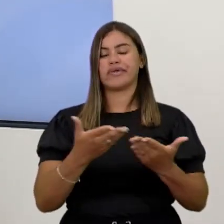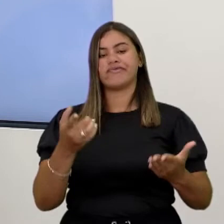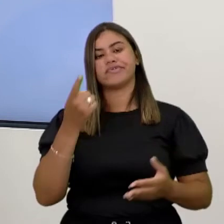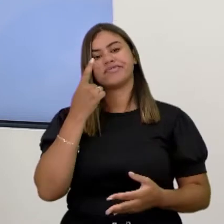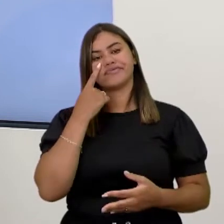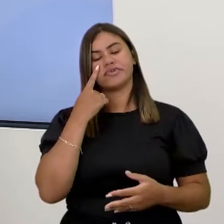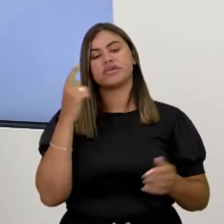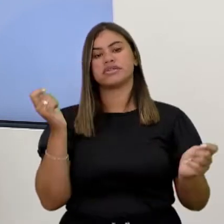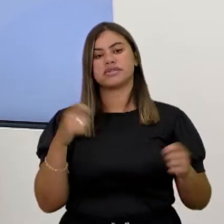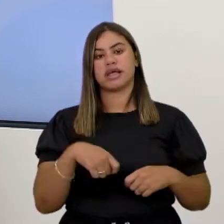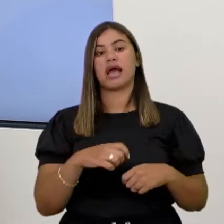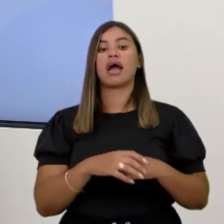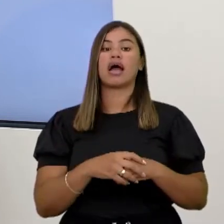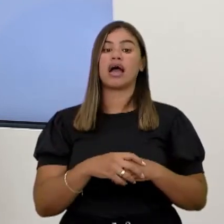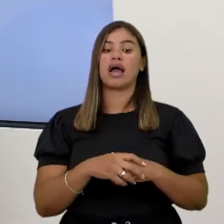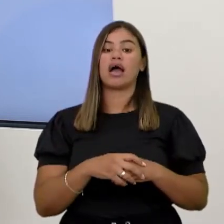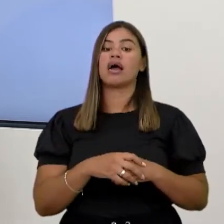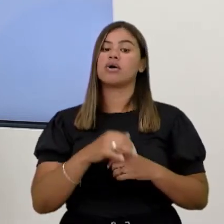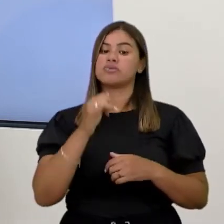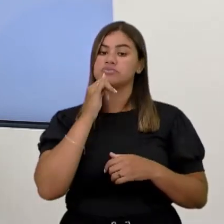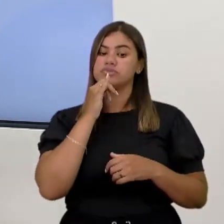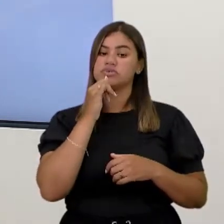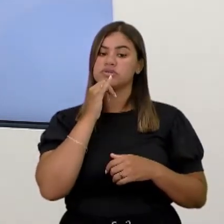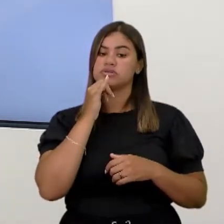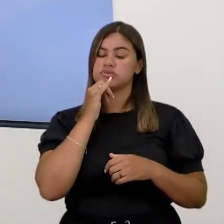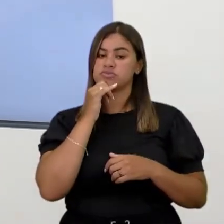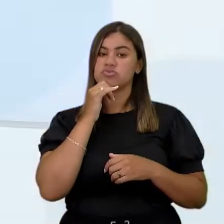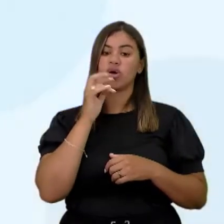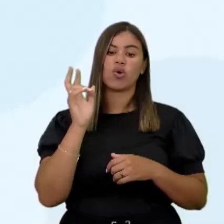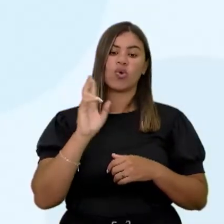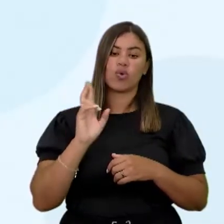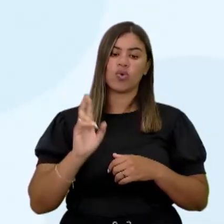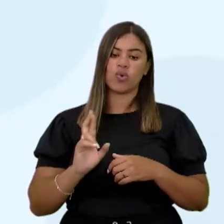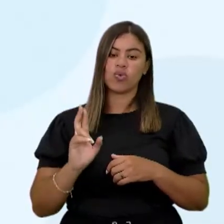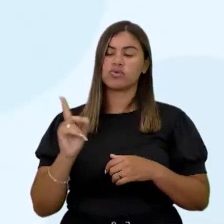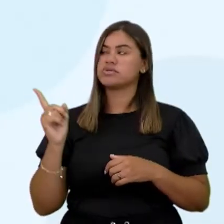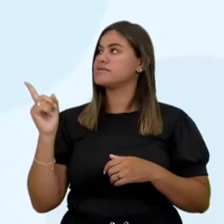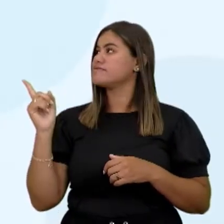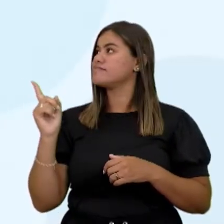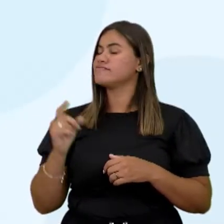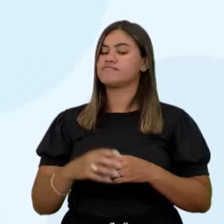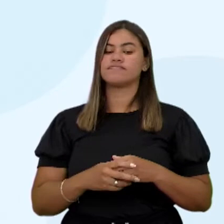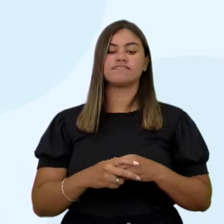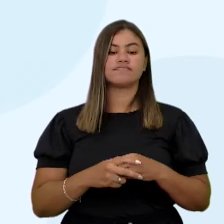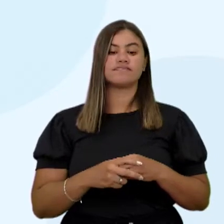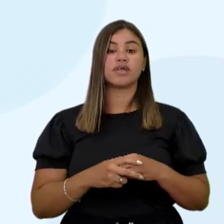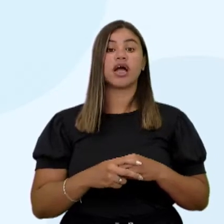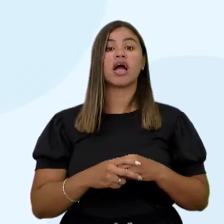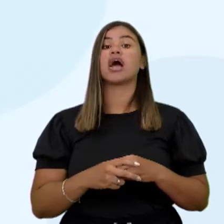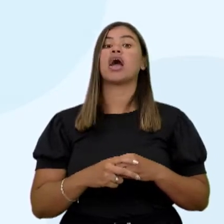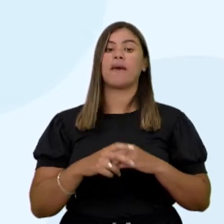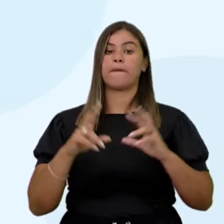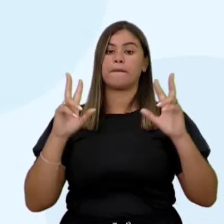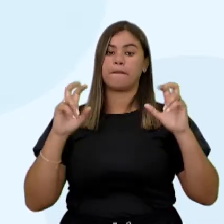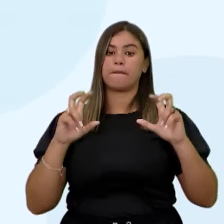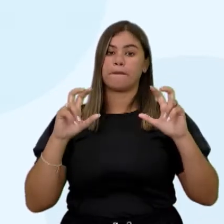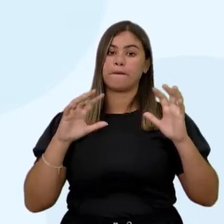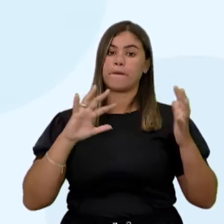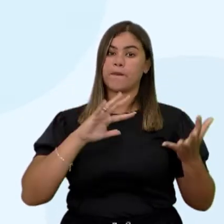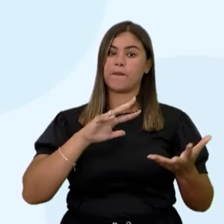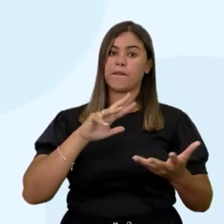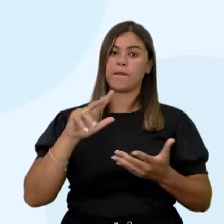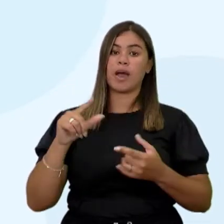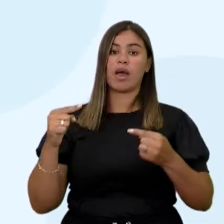Este assunto, por exemplo, que está aqui, né? Da Rússia e Ucrânia, já está sendo pauta internacional há mais